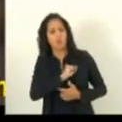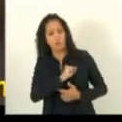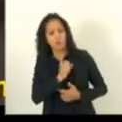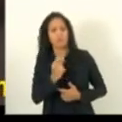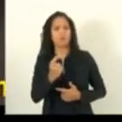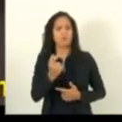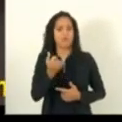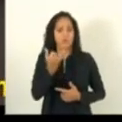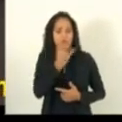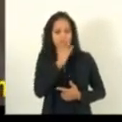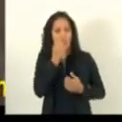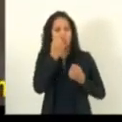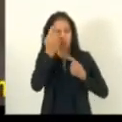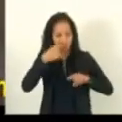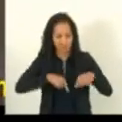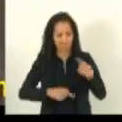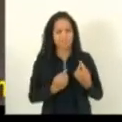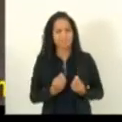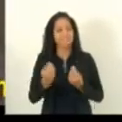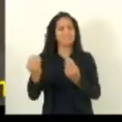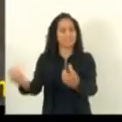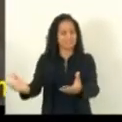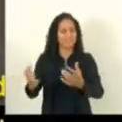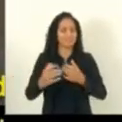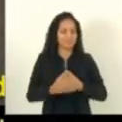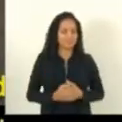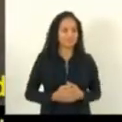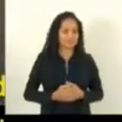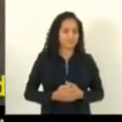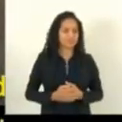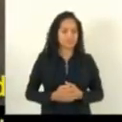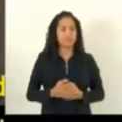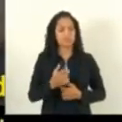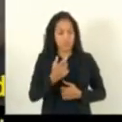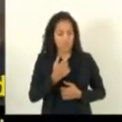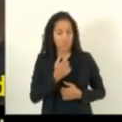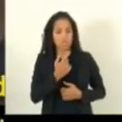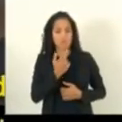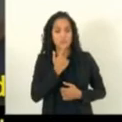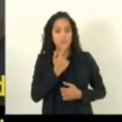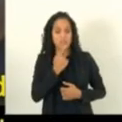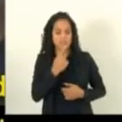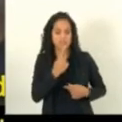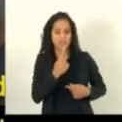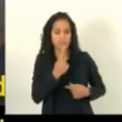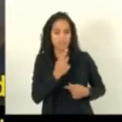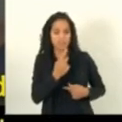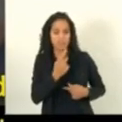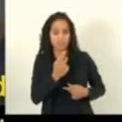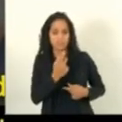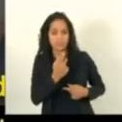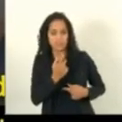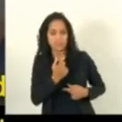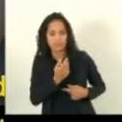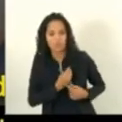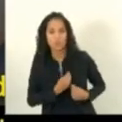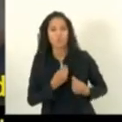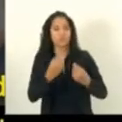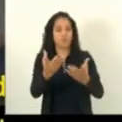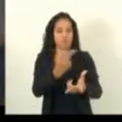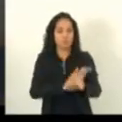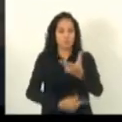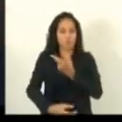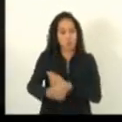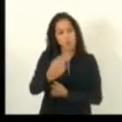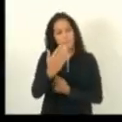boa. Quando eu dou o sangue, estou contribuindo para que a minha história ajude a história de outras